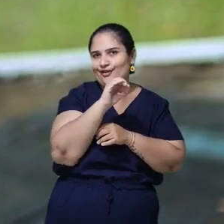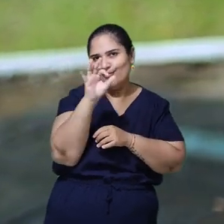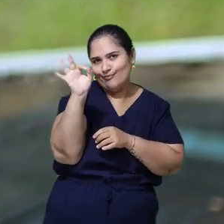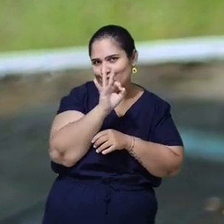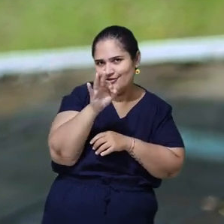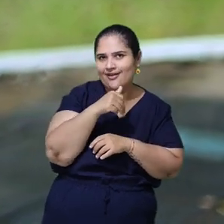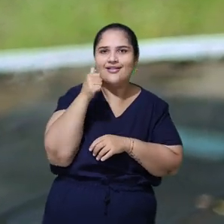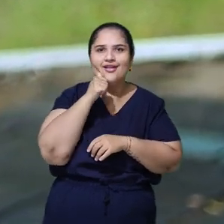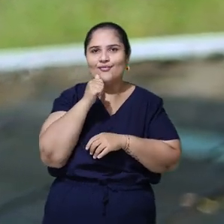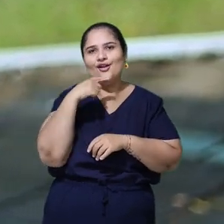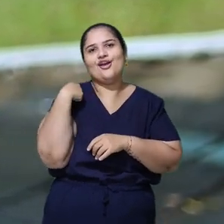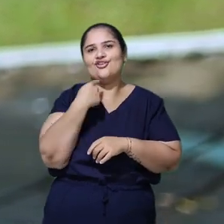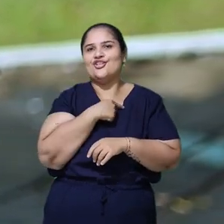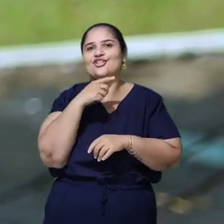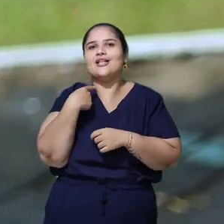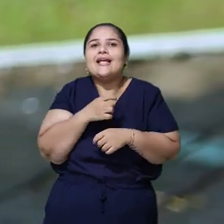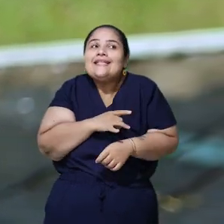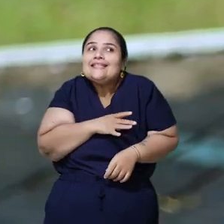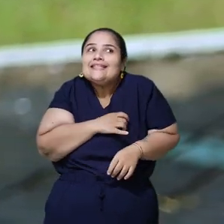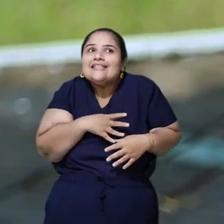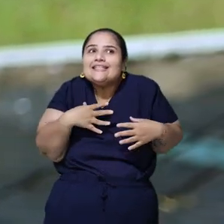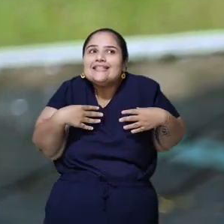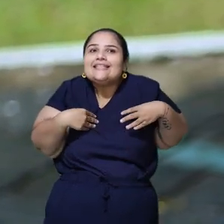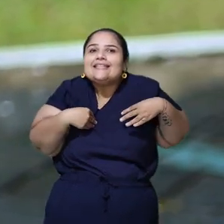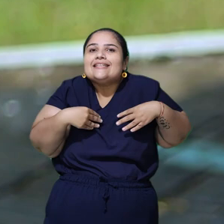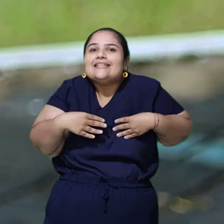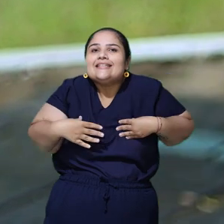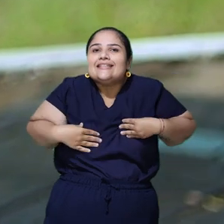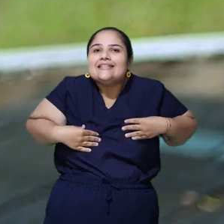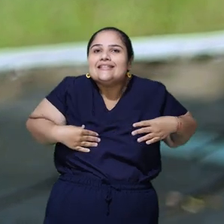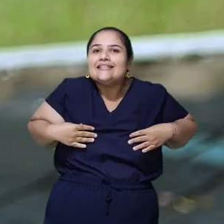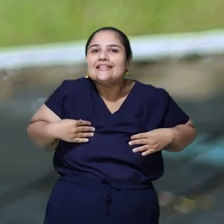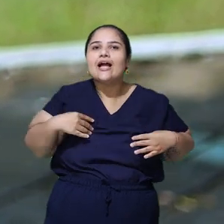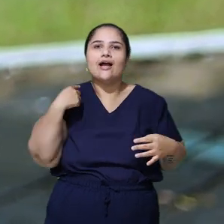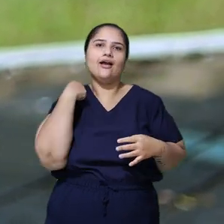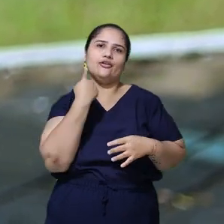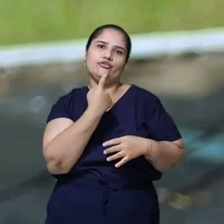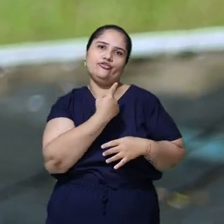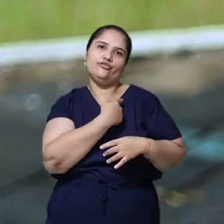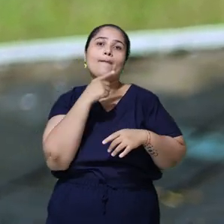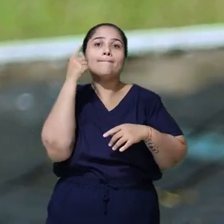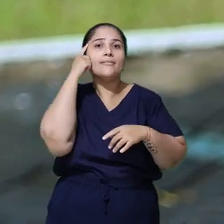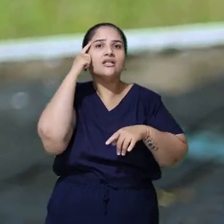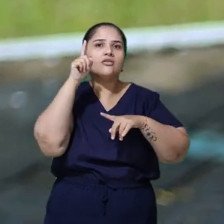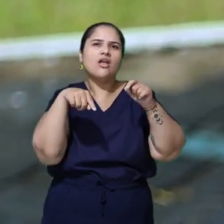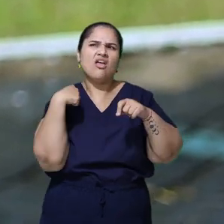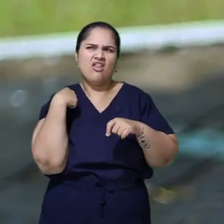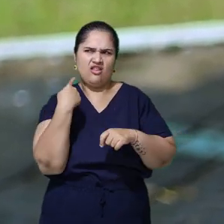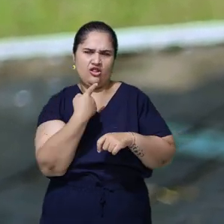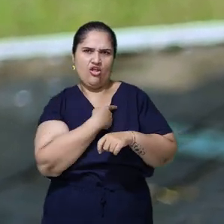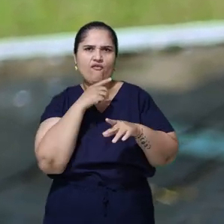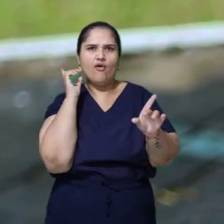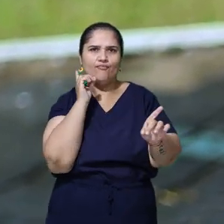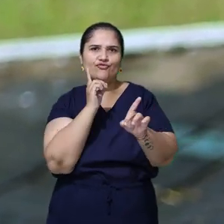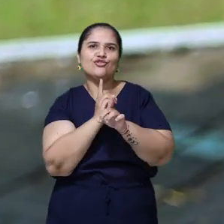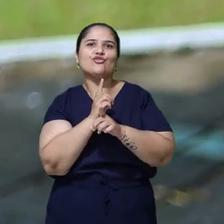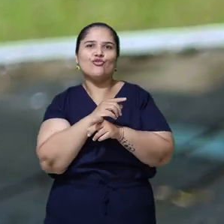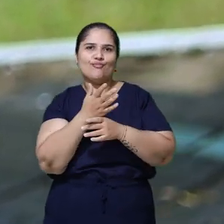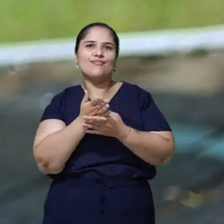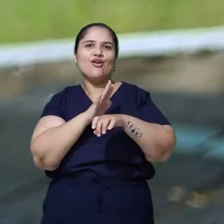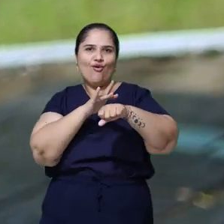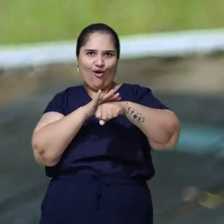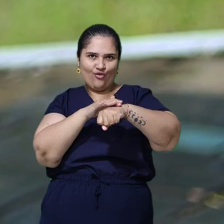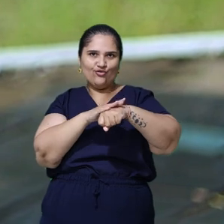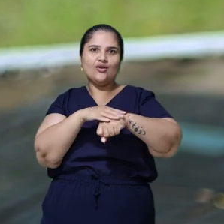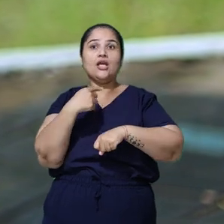tem medo de se tocar. Porque a gente acha que vai descobrir, que a gente vai achar uma doença. E na verdade, hoje que eu estou do lado de cá,